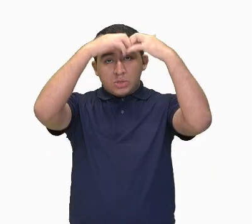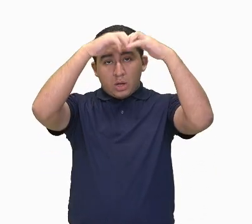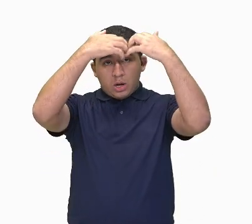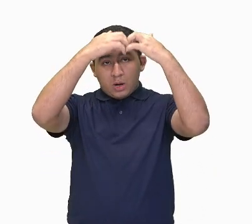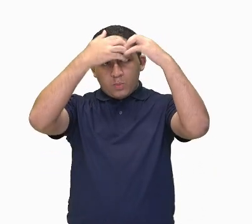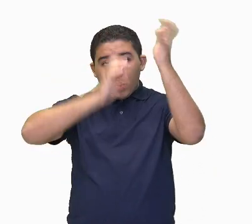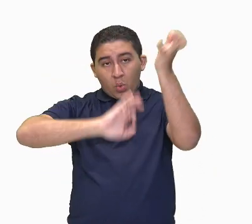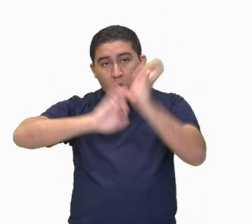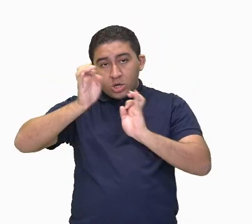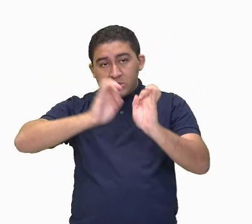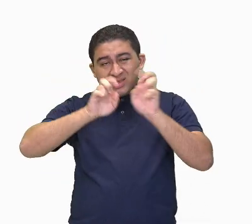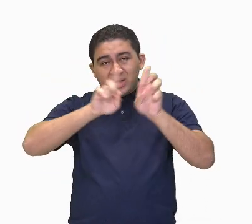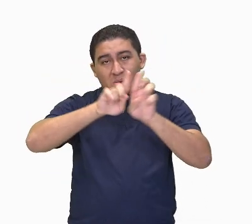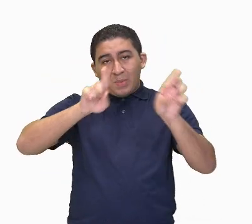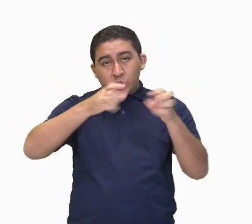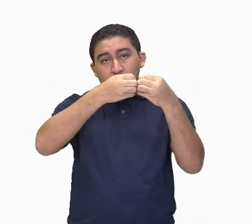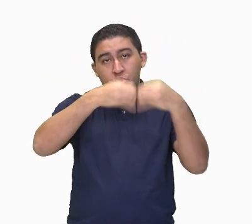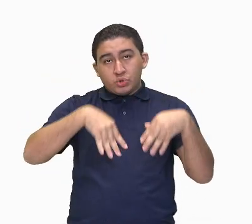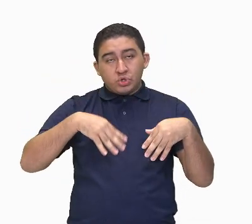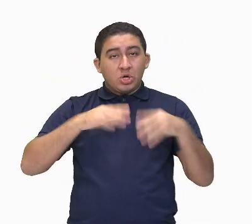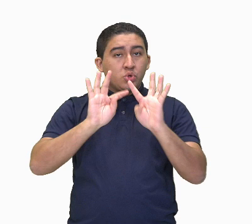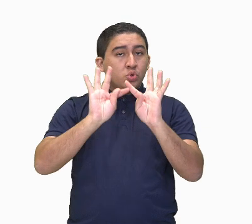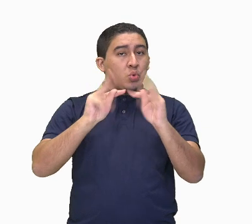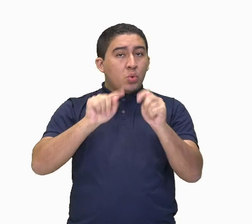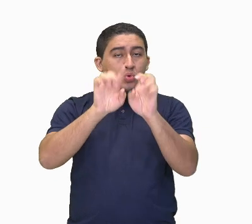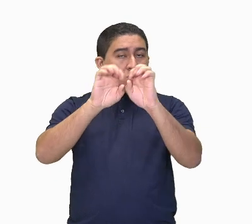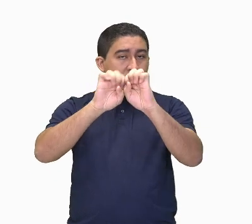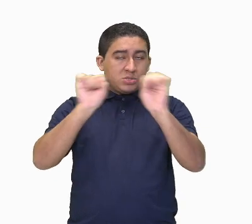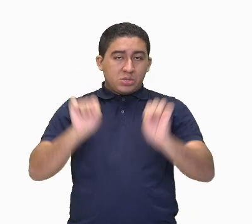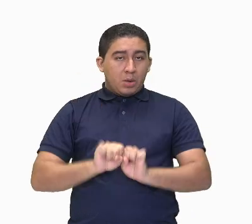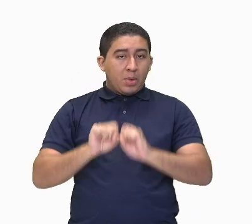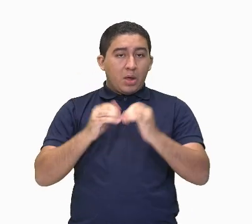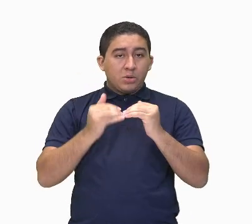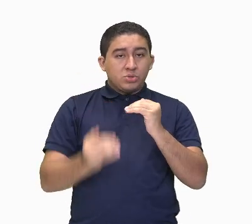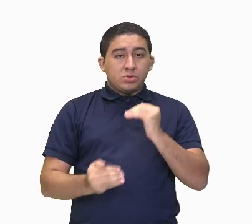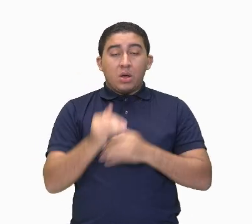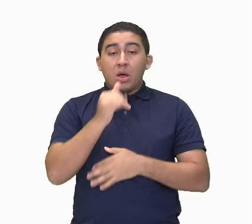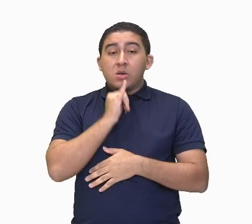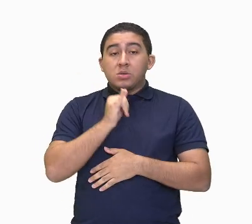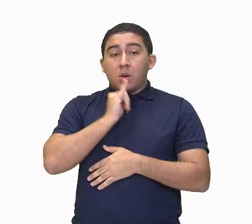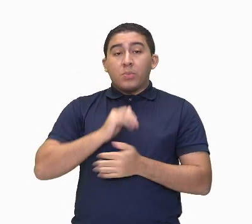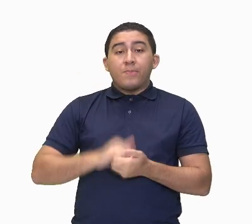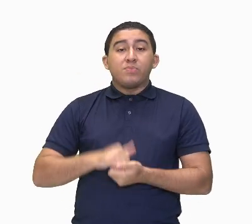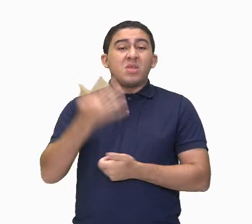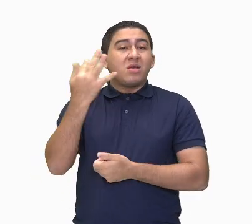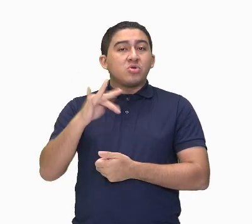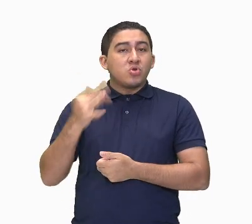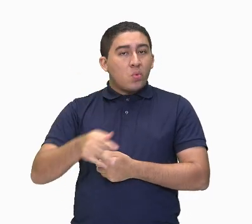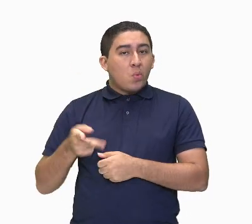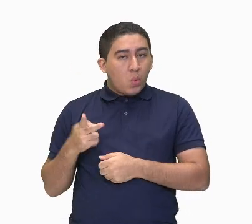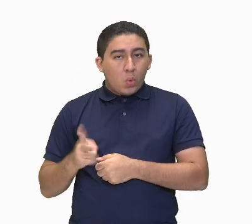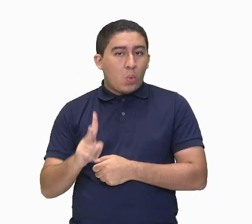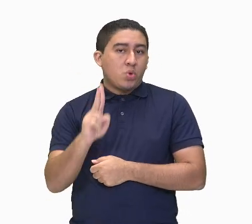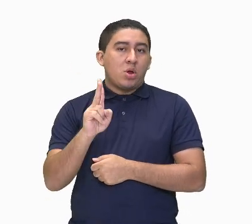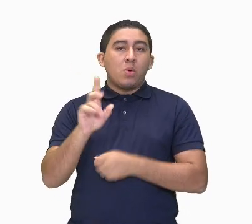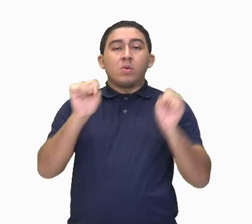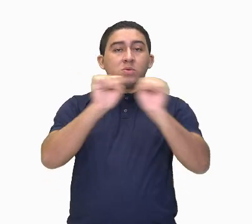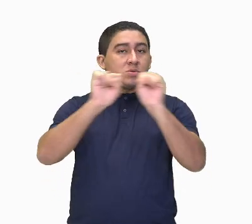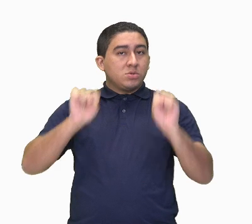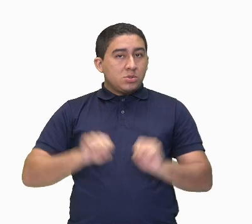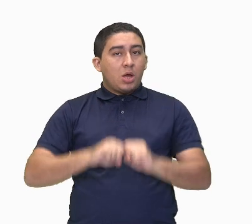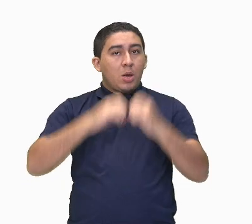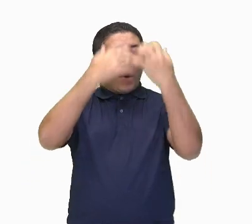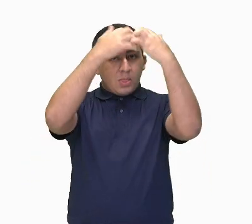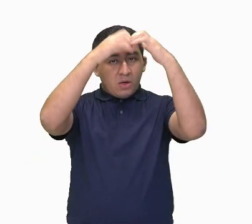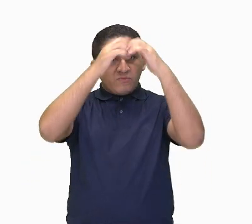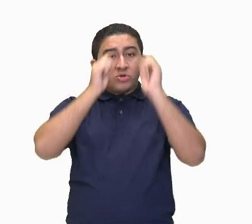se reorganiza de forma prejudicial. Por exemplo, na dor crônica, o sistema nervoso pode